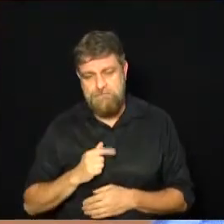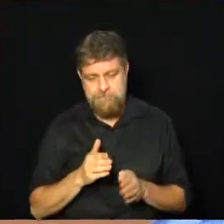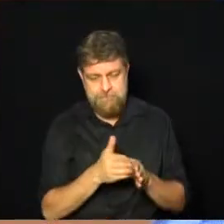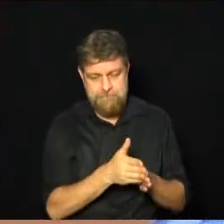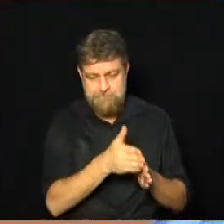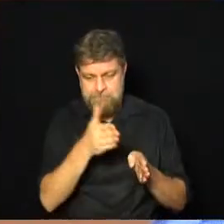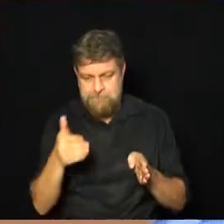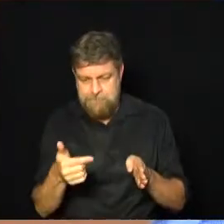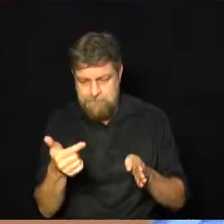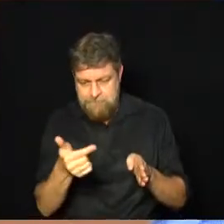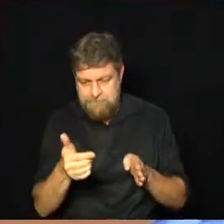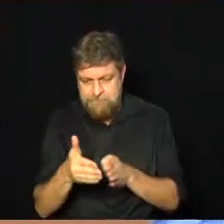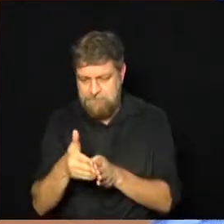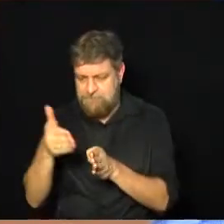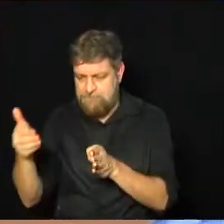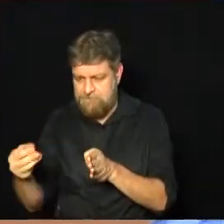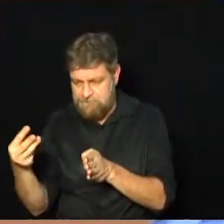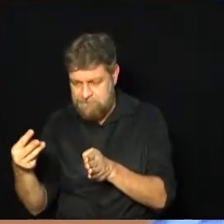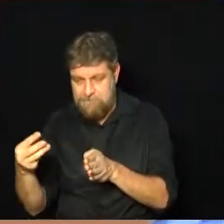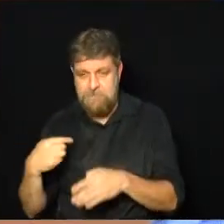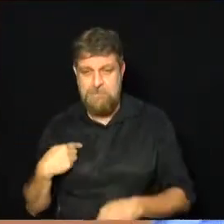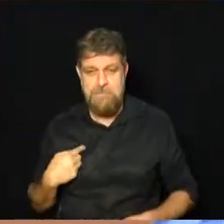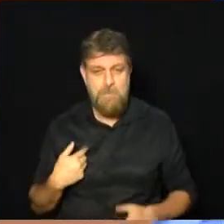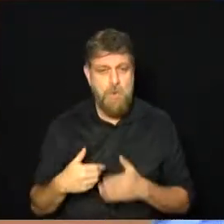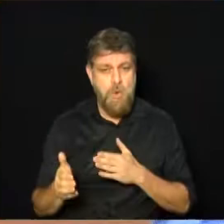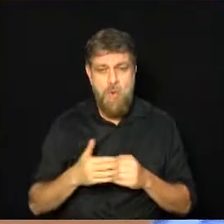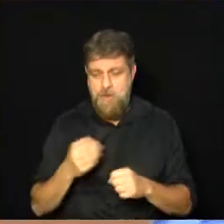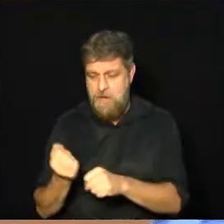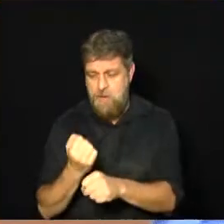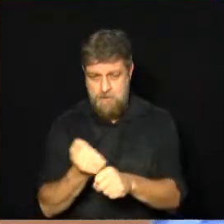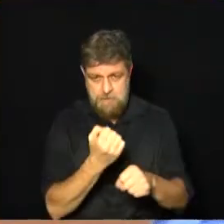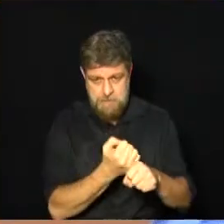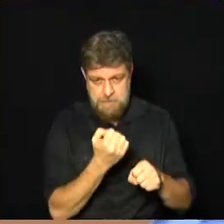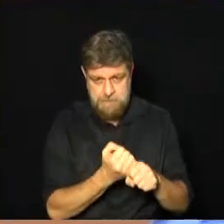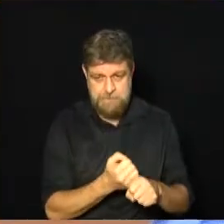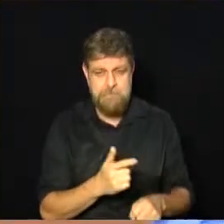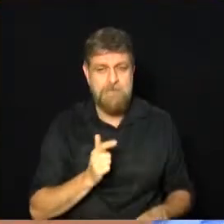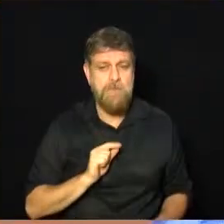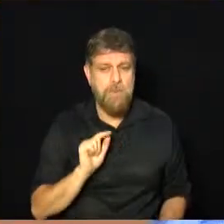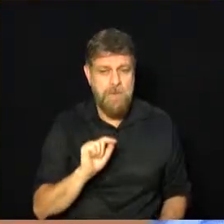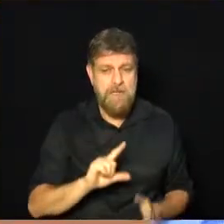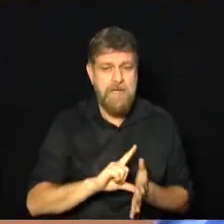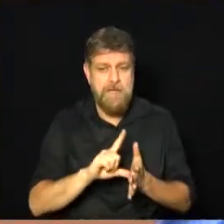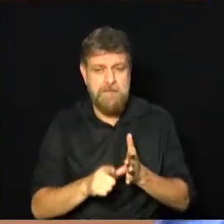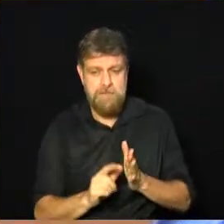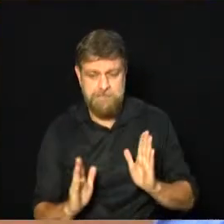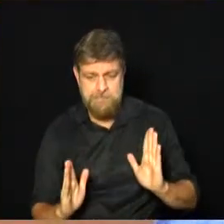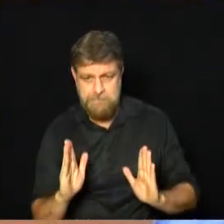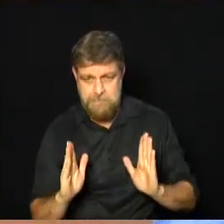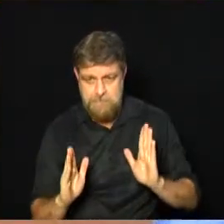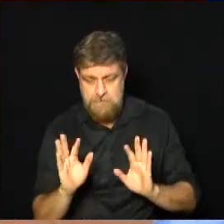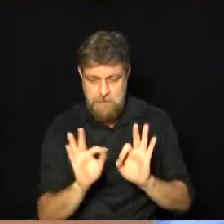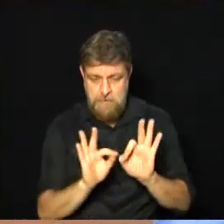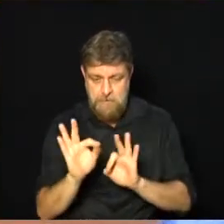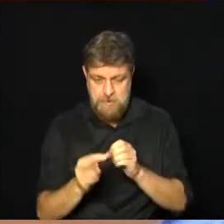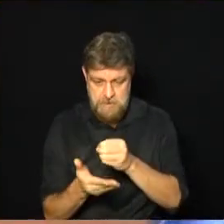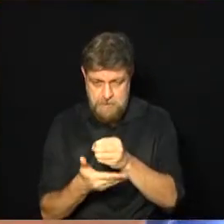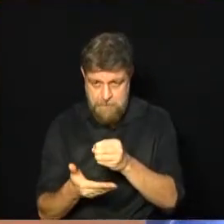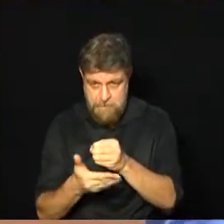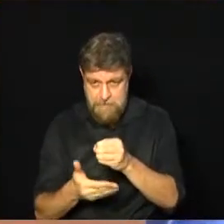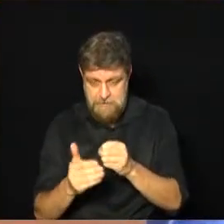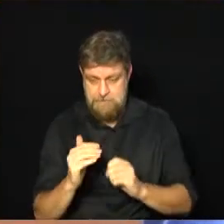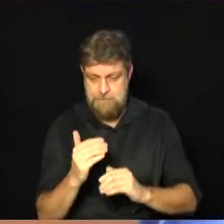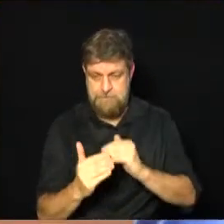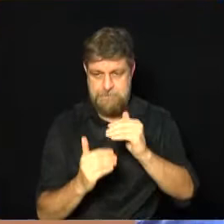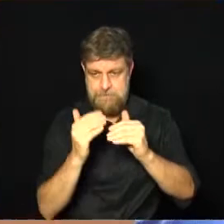fases. As outras fases de qualquer grande obra são, sequencialmente, o desenvolvimento de um projeto básico.